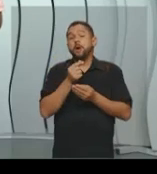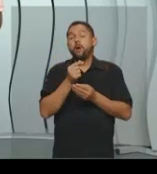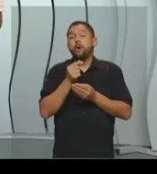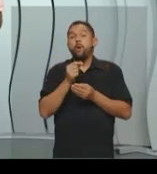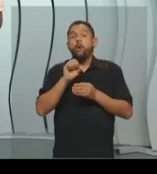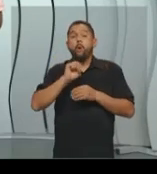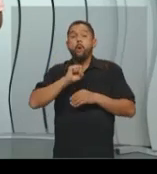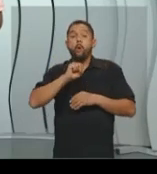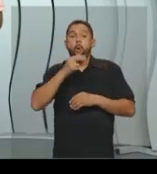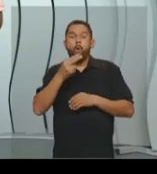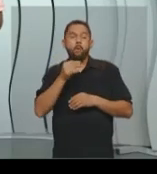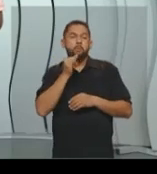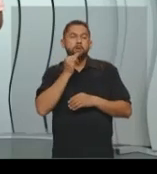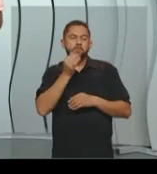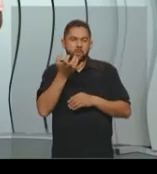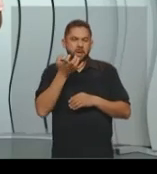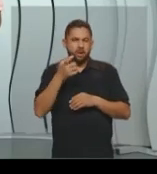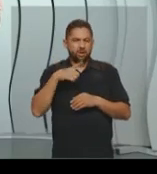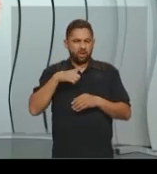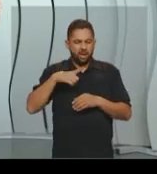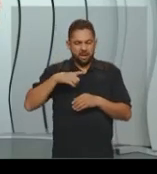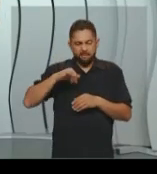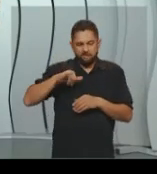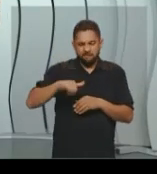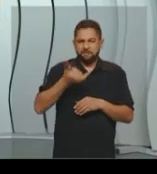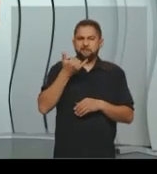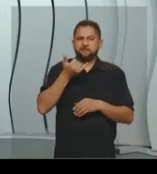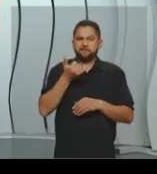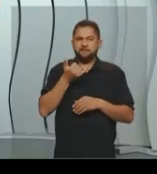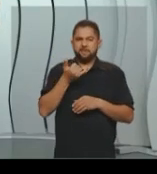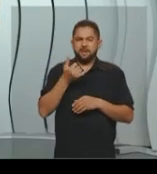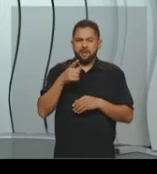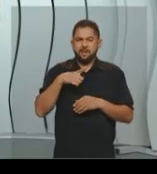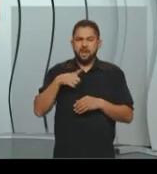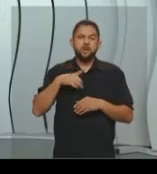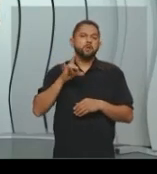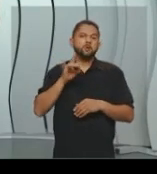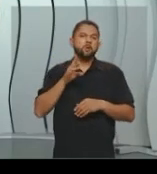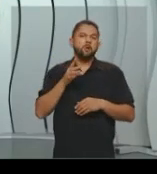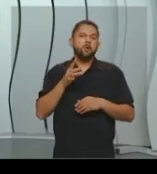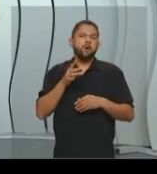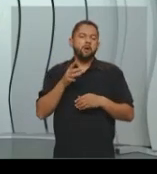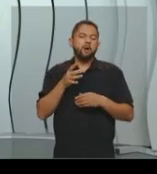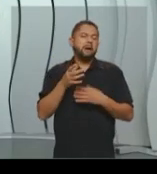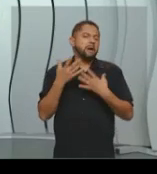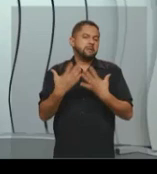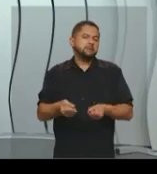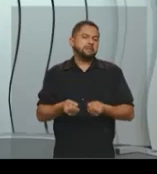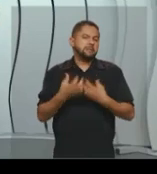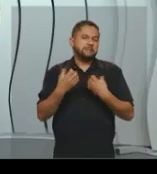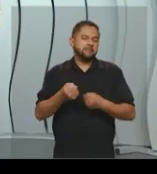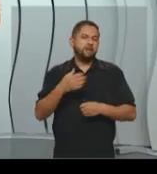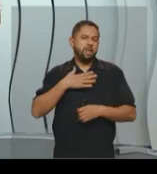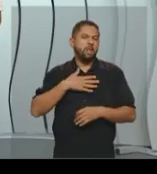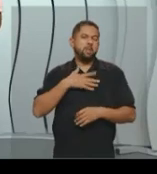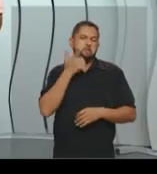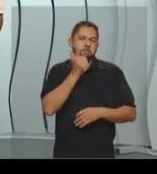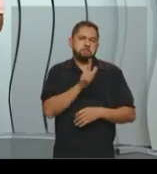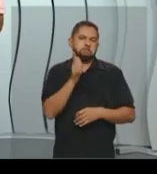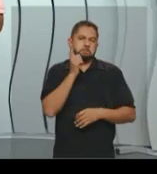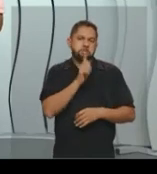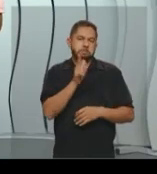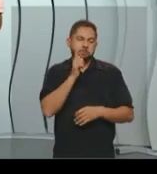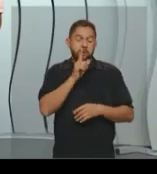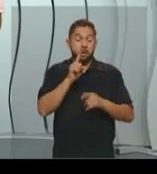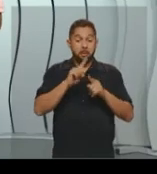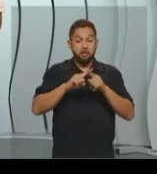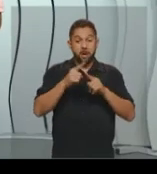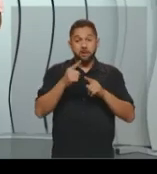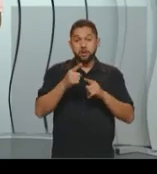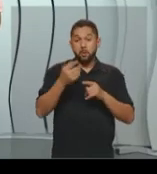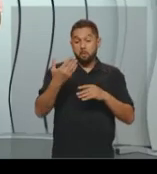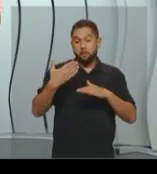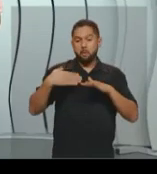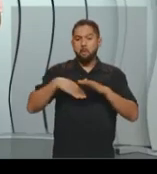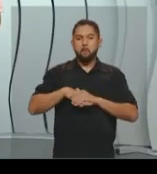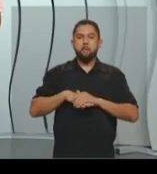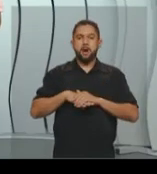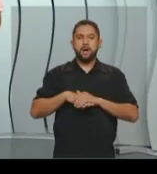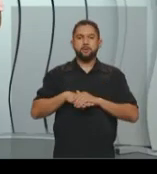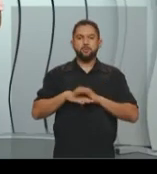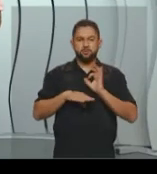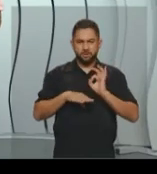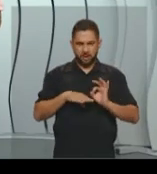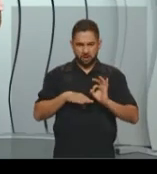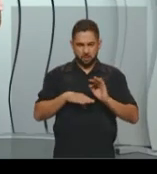qualquer ocasião que aparecer, você não devolve a carteira. Então, para consertar as atitudes, as ações